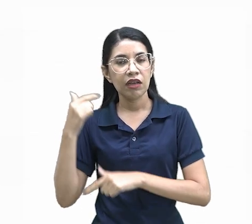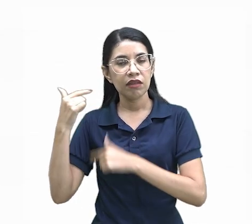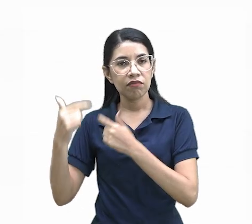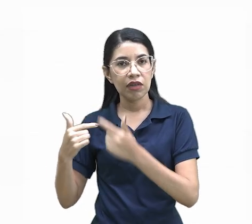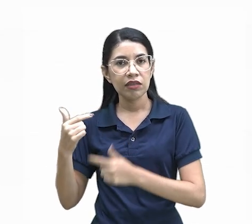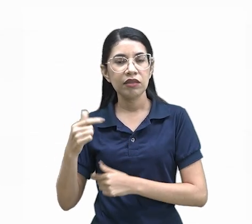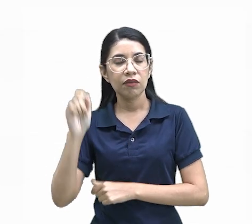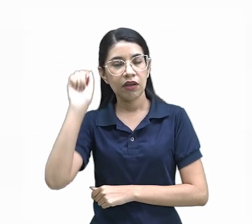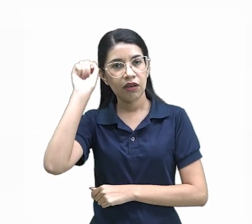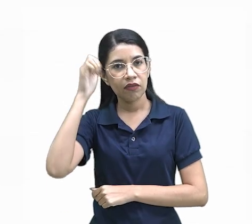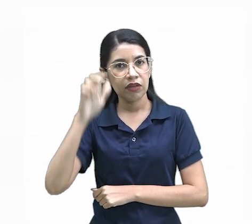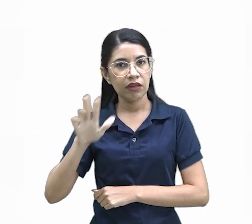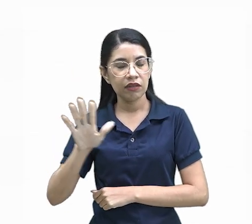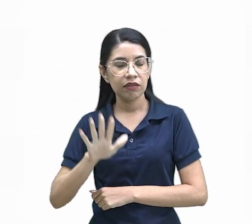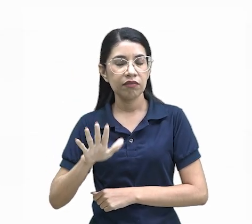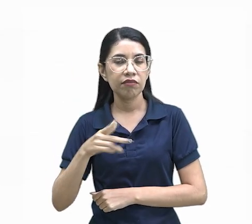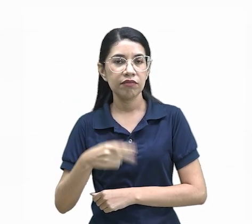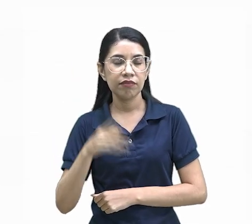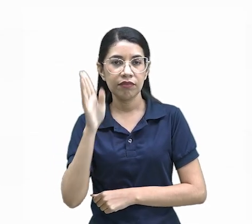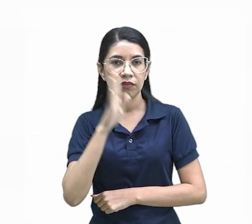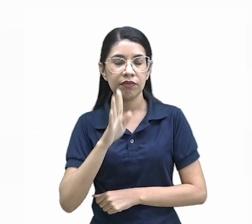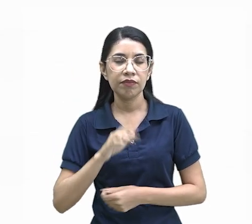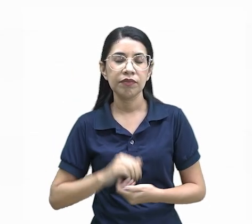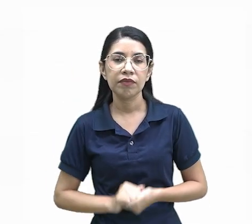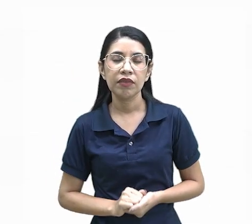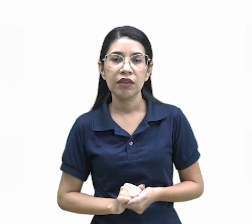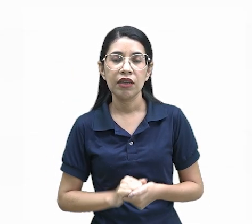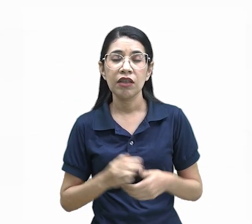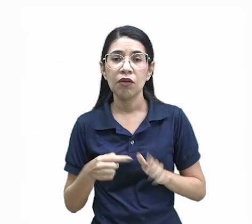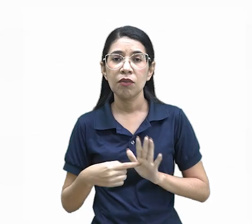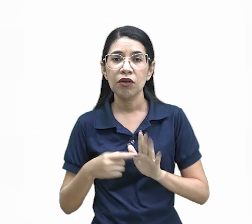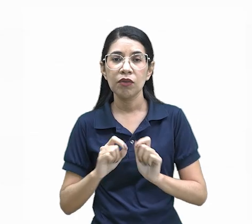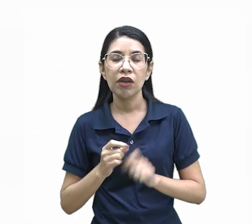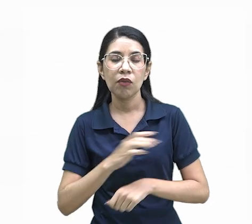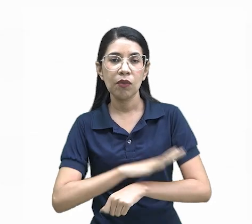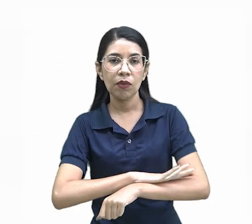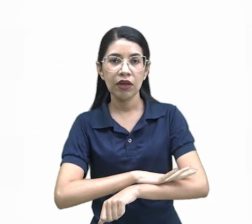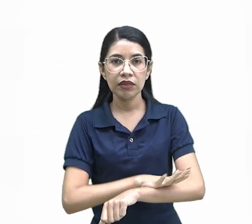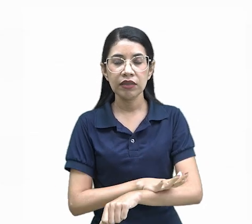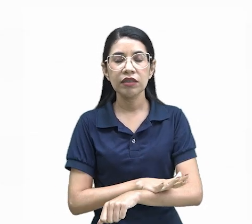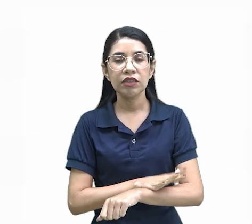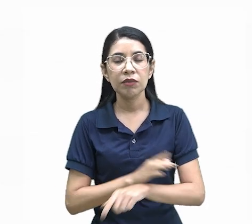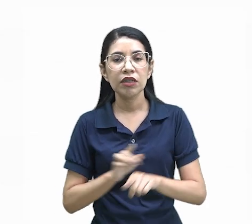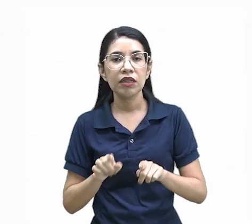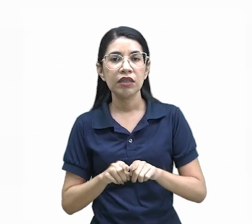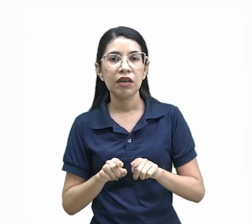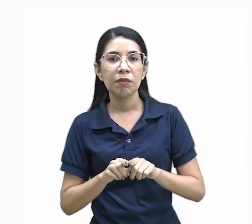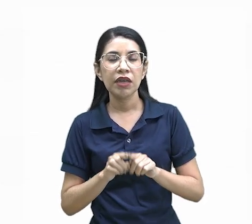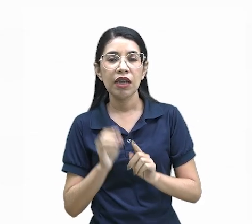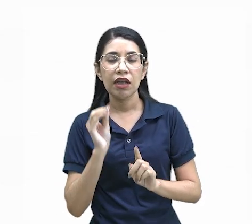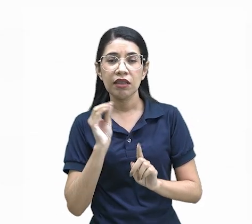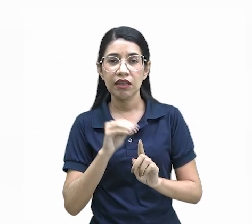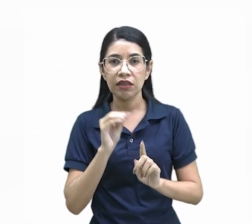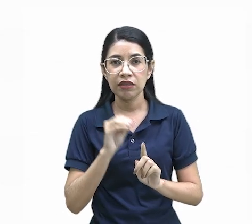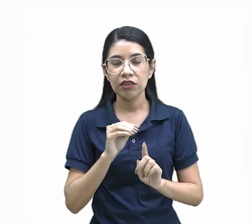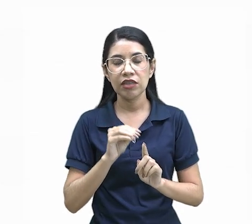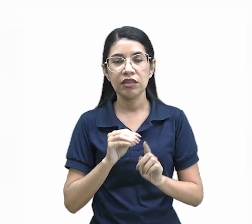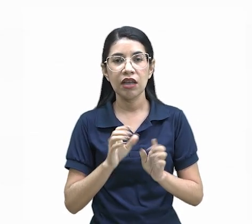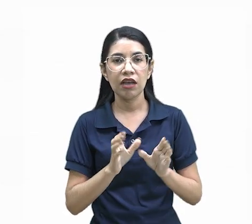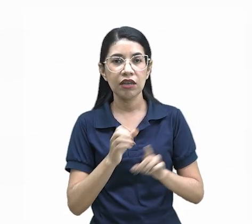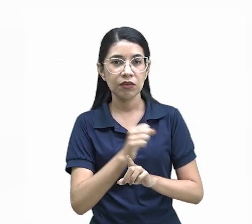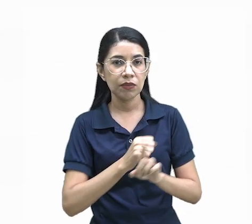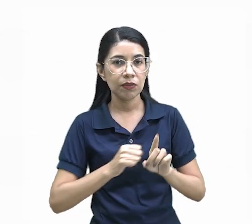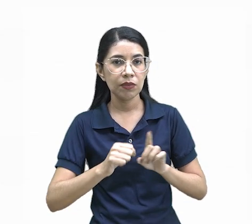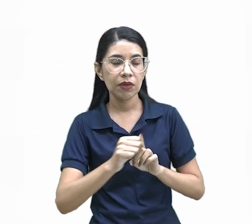africana no Brasil. Assim, destacam-se o racismo estrutural e a negligência por parte da